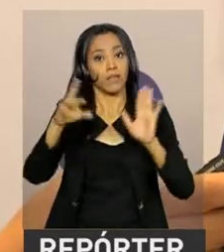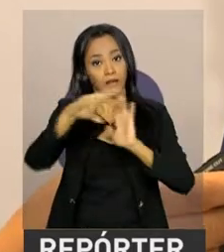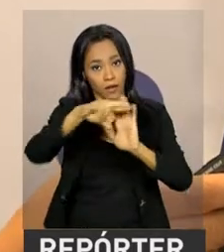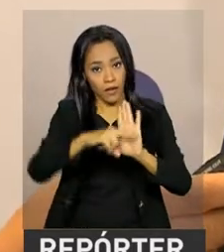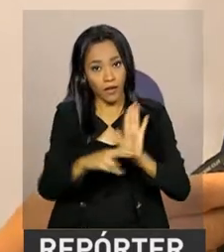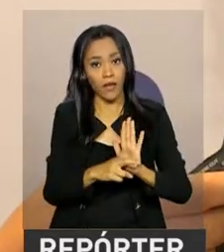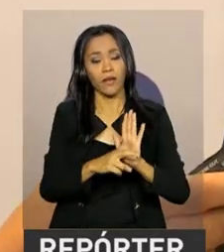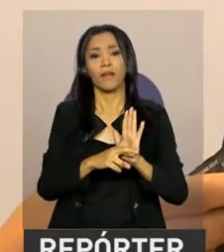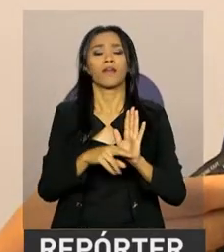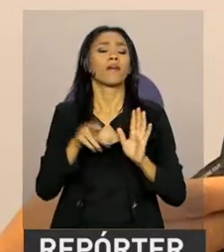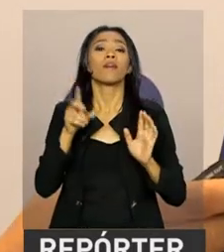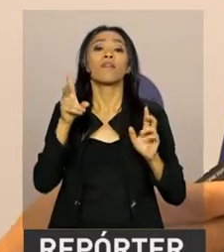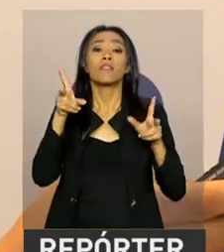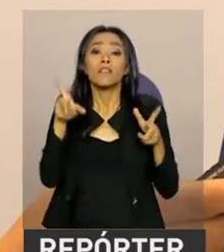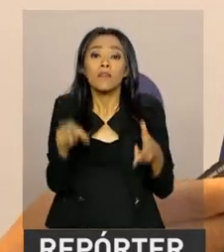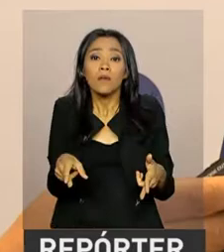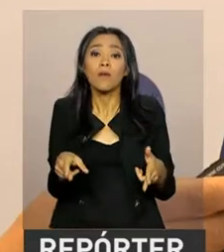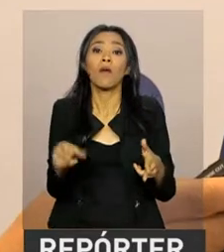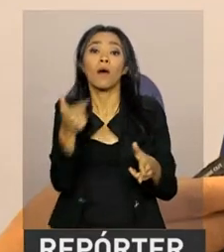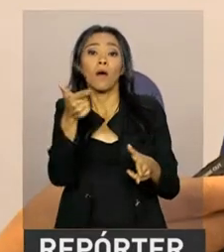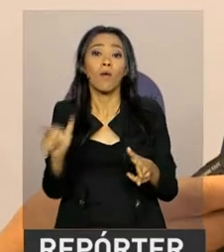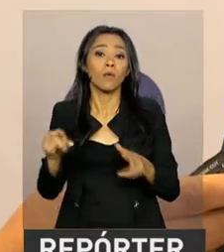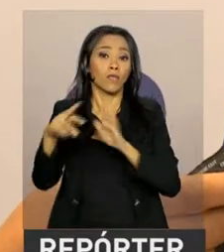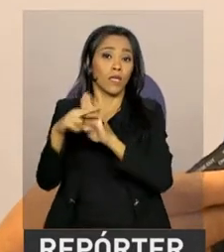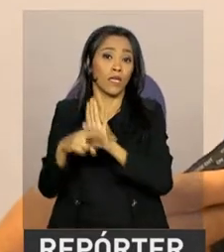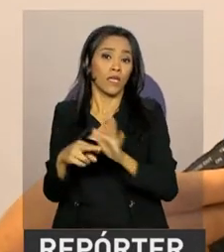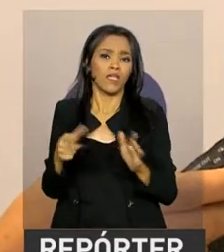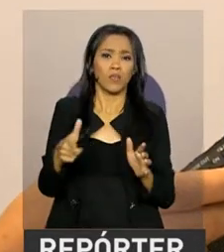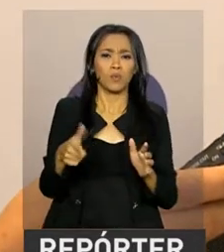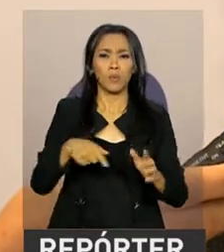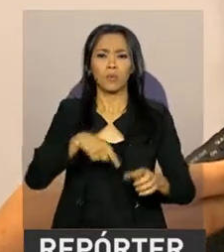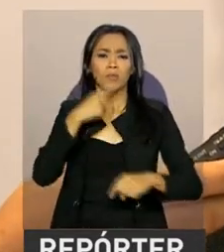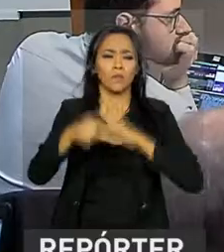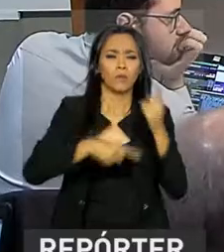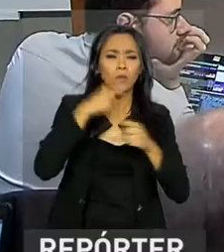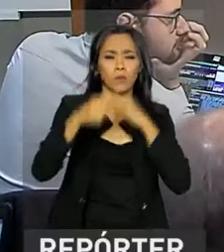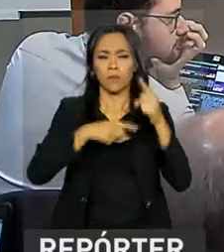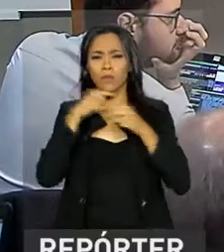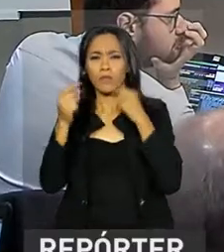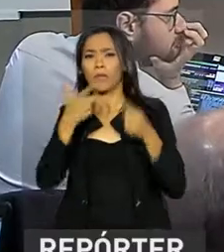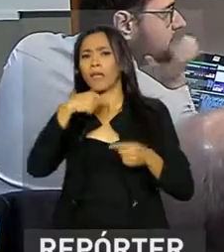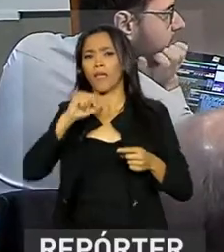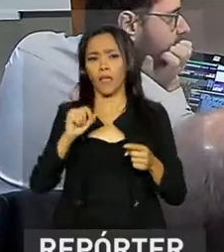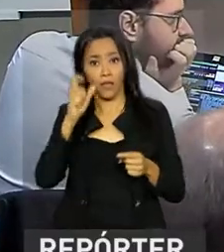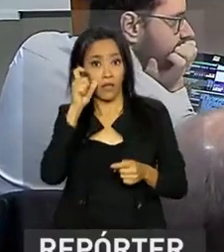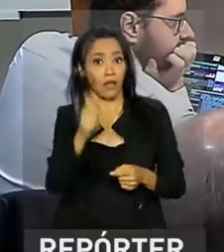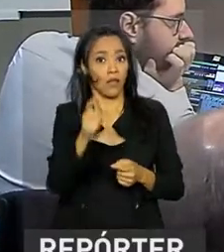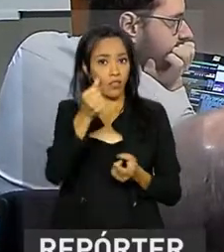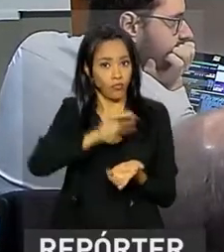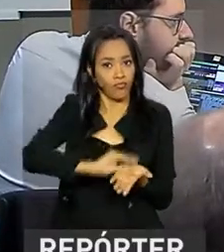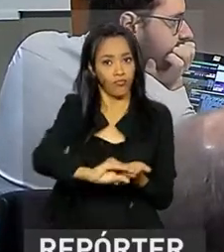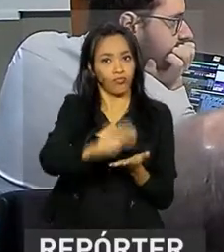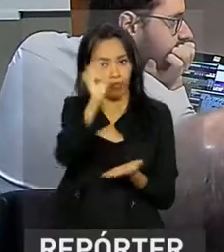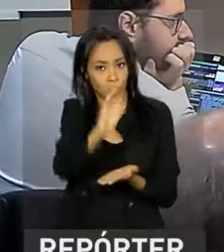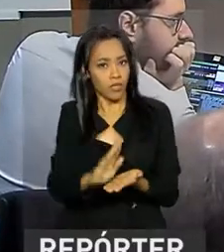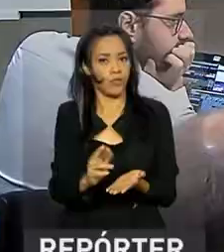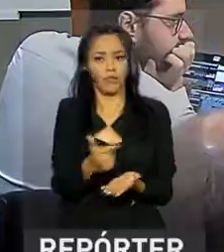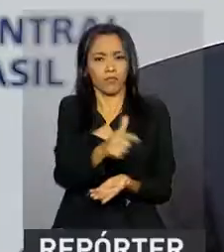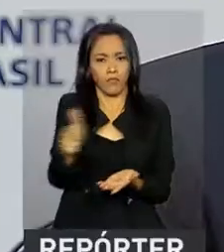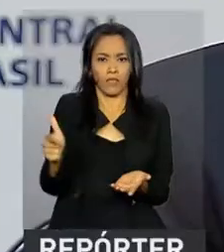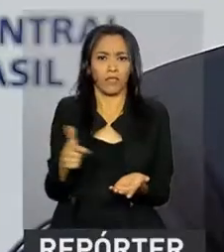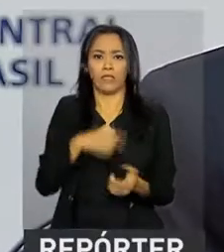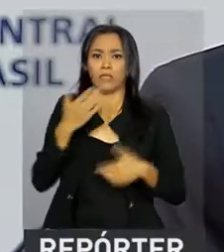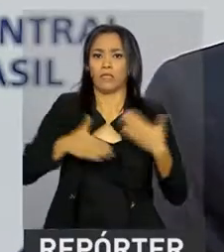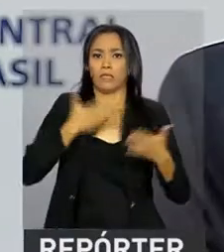à TJLP vigente naquela data. Portanto, não haverá nenhuma incerteza para o investidor. O novo indicador vai substituir, ao longo do